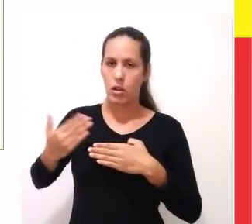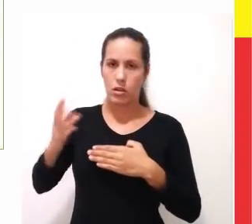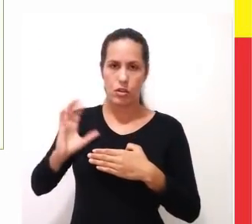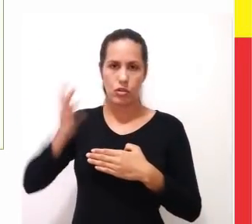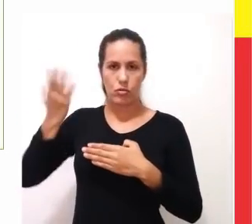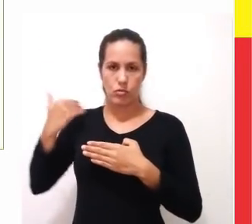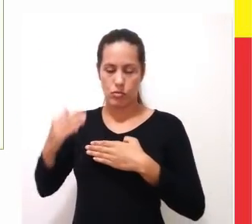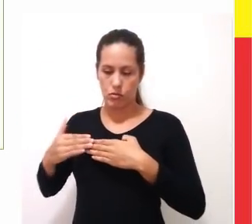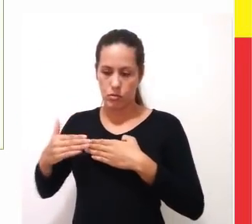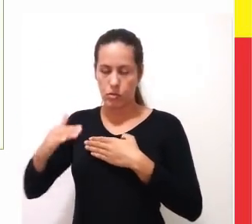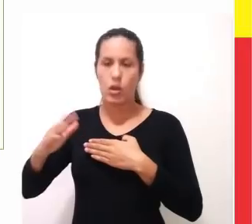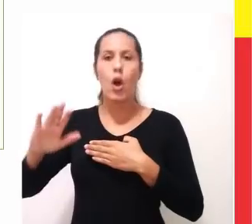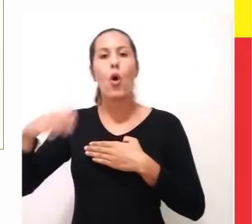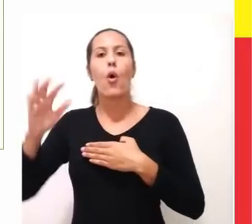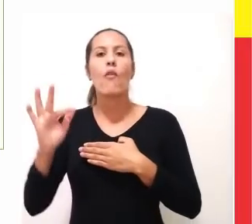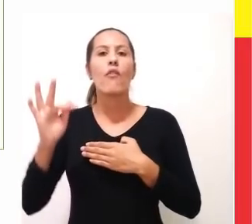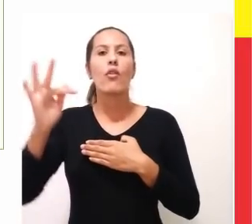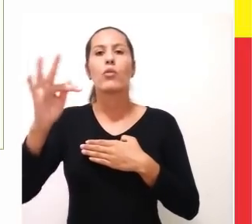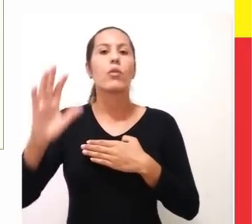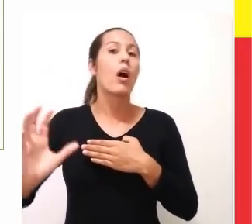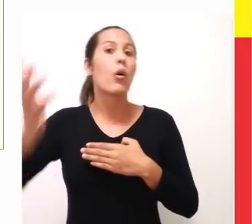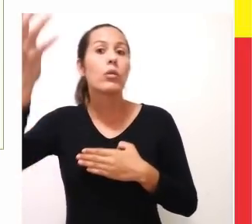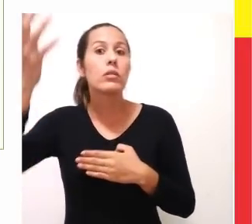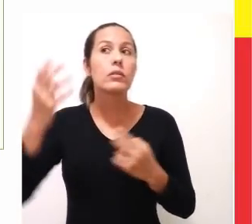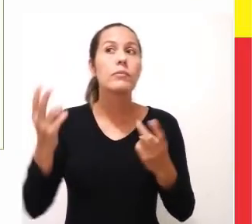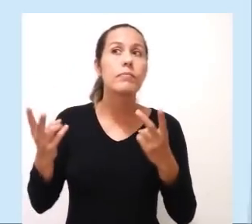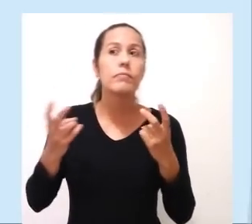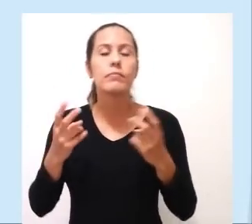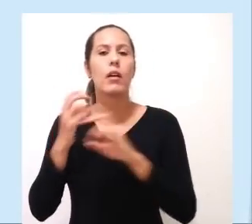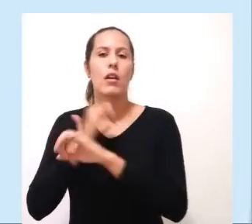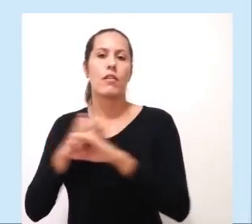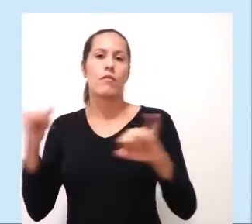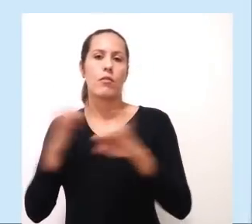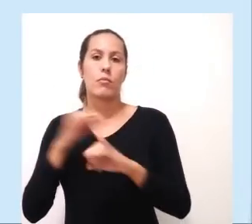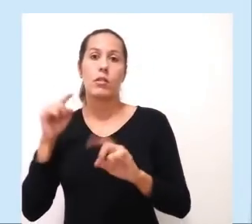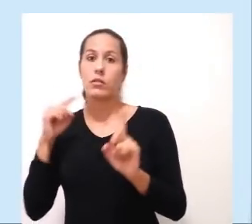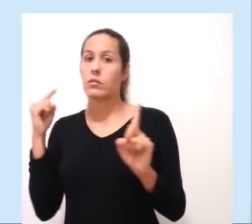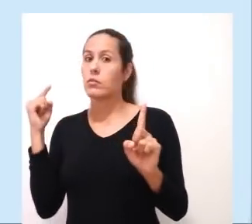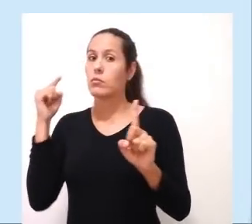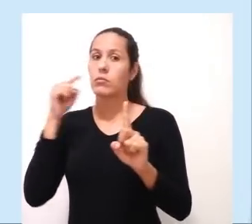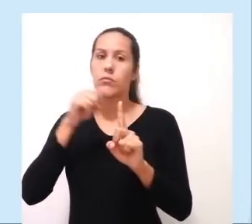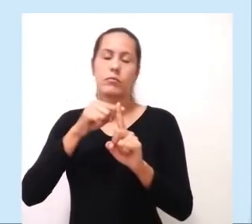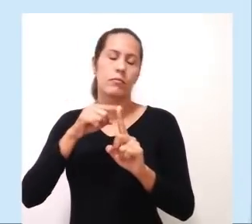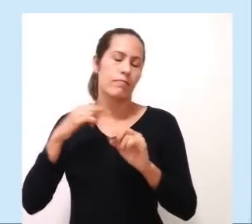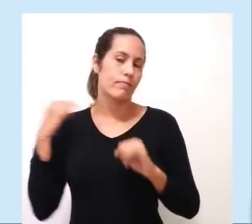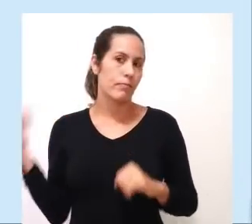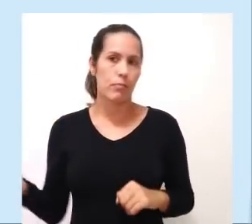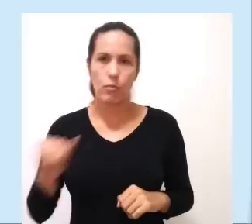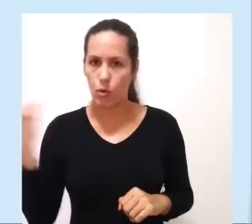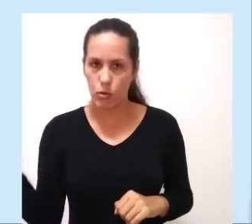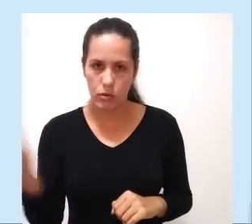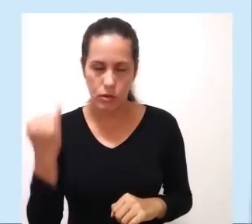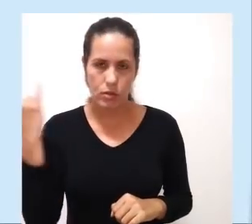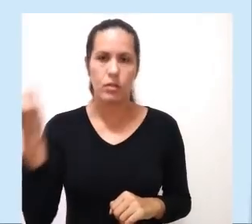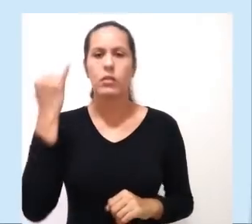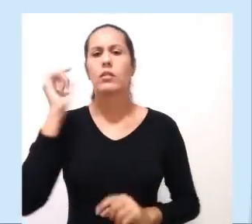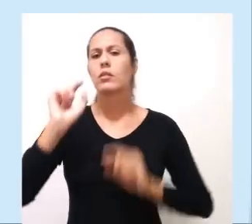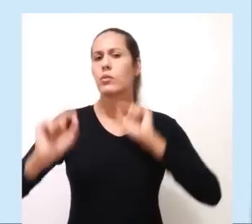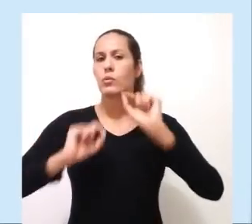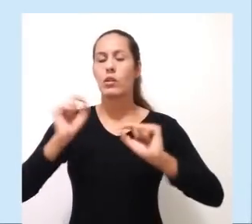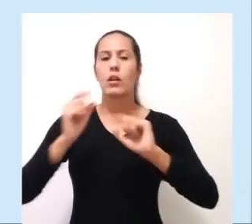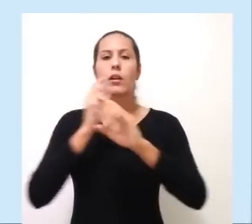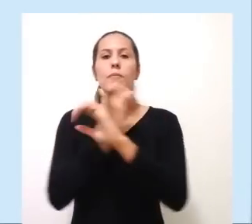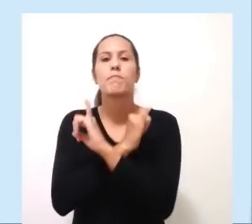ou que acontecerão em um futuro próximo. Então, aqui a questão primordial, desde o começo, eu venho salientar qual